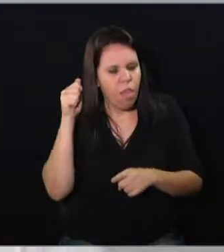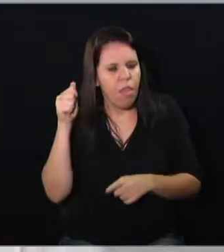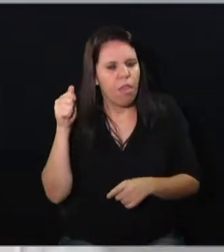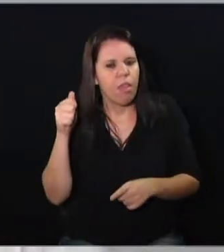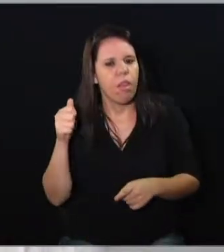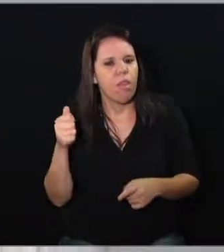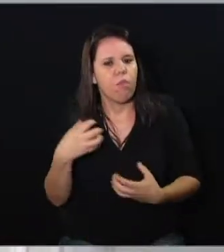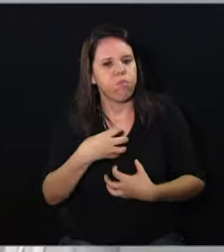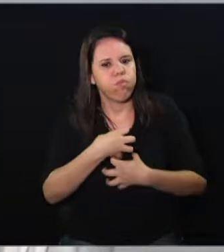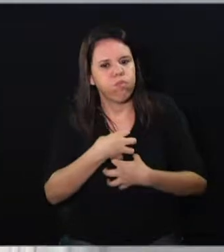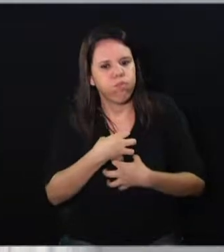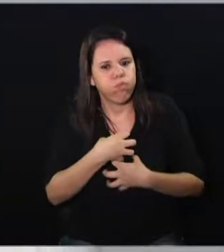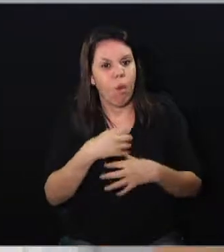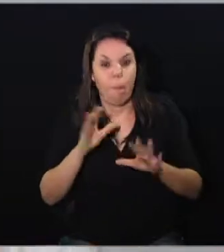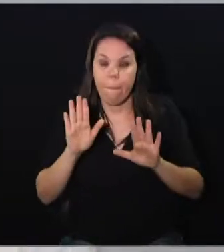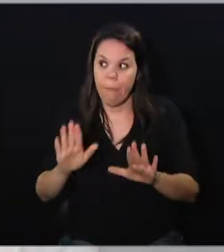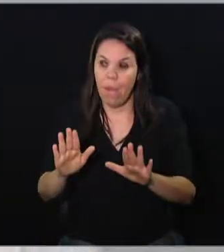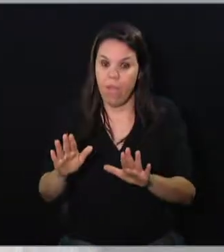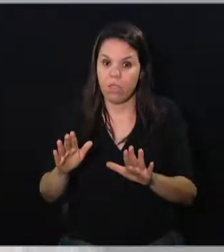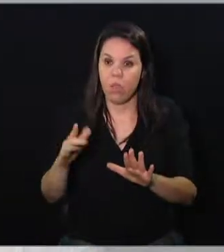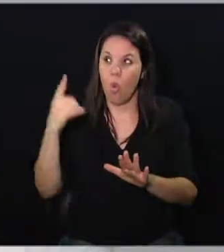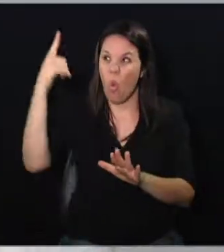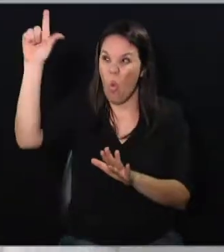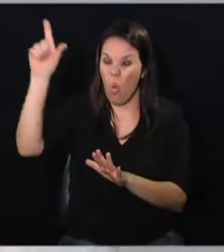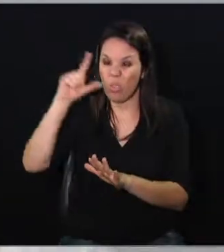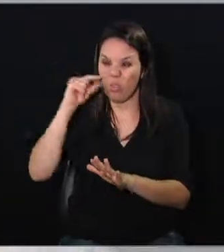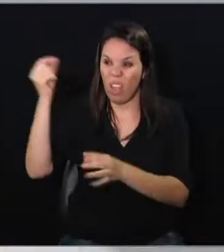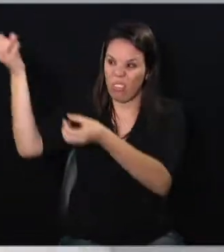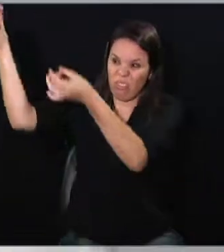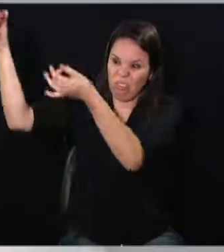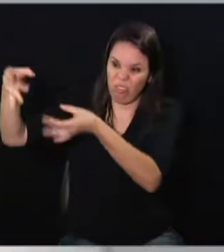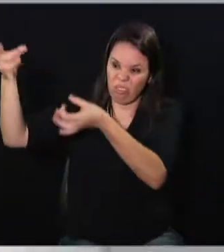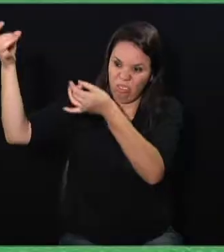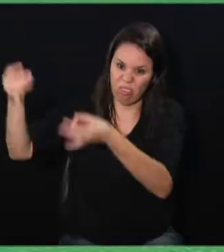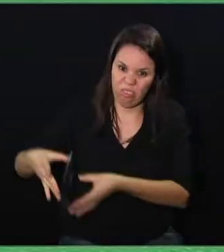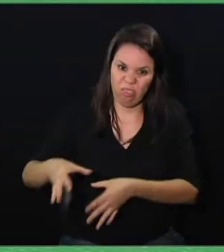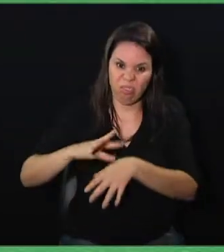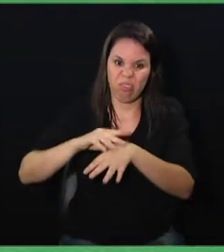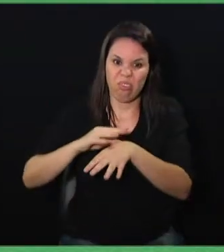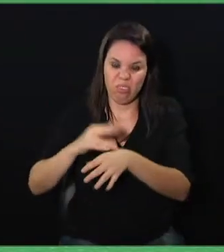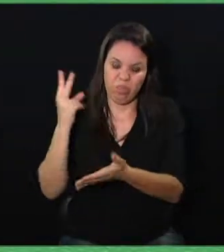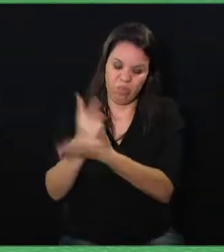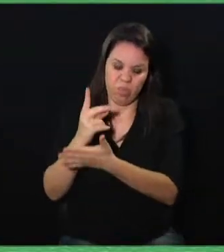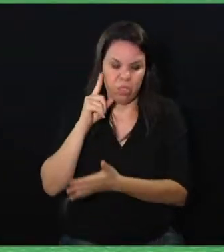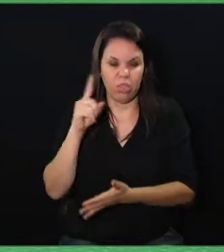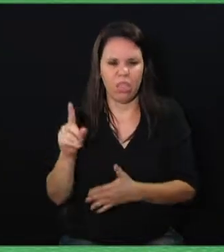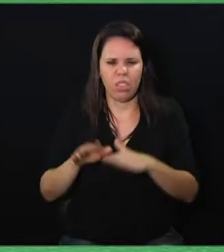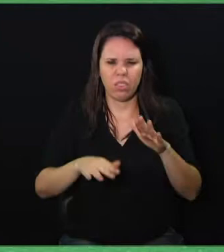imunidade. Agora, o gato que é de fora e vem para cá, ele fica doente no mesmo dia. Apesar das